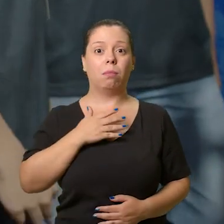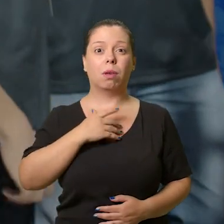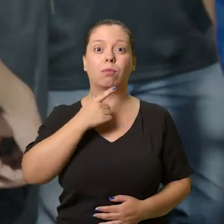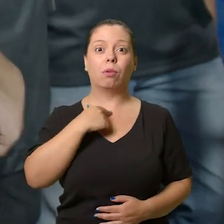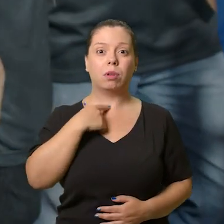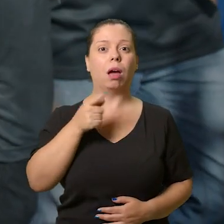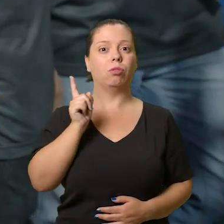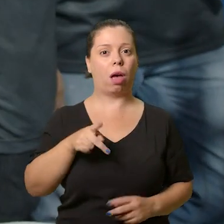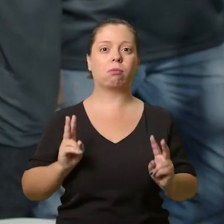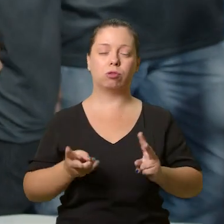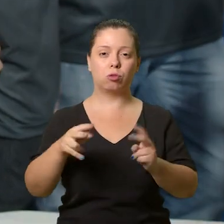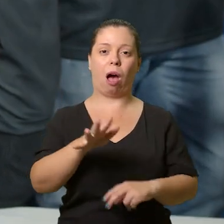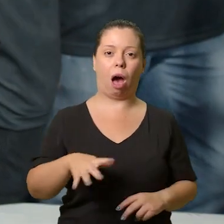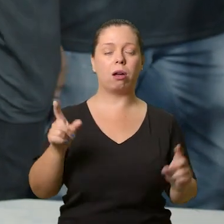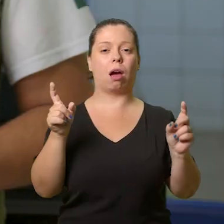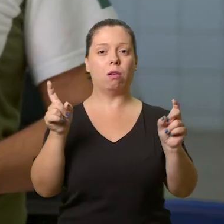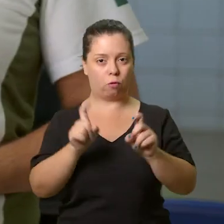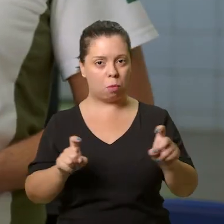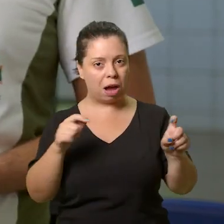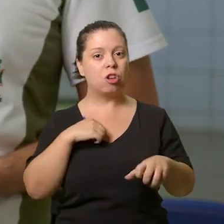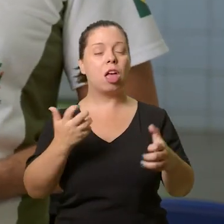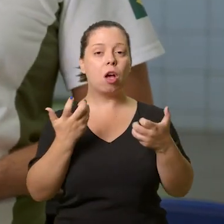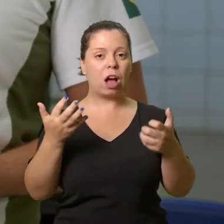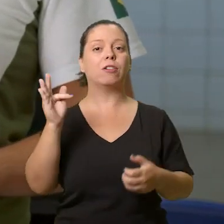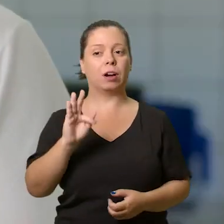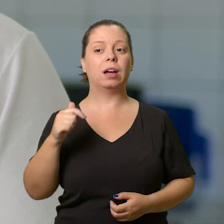Minha ambição é sempre seguir na área da informática. Eu pretendo fazer